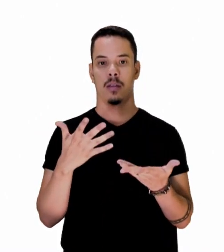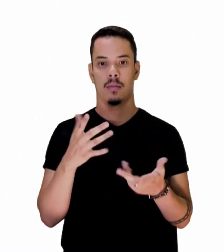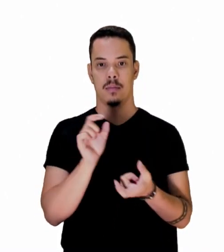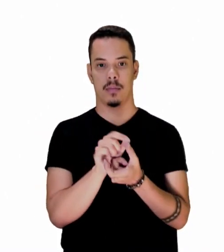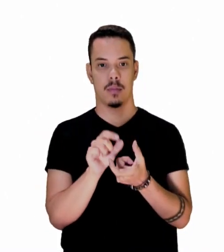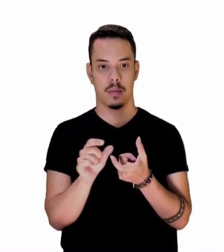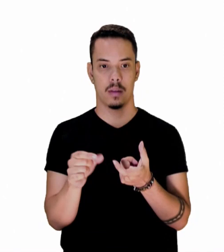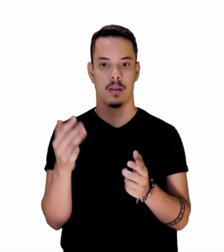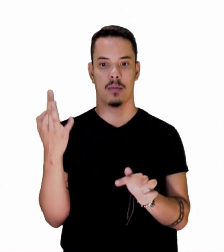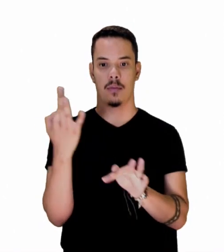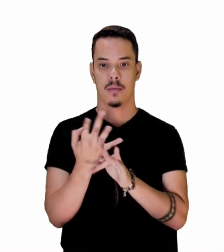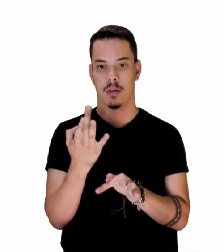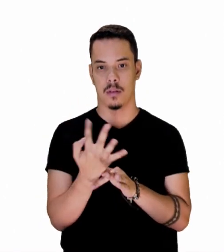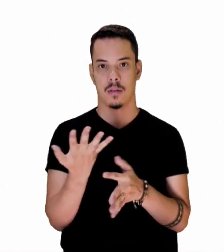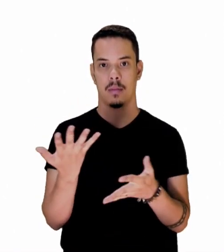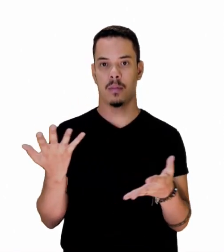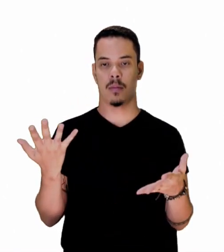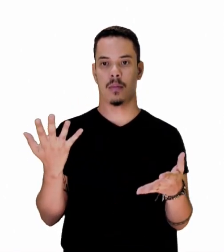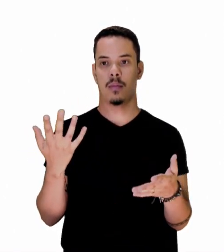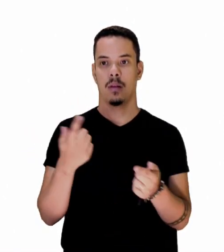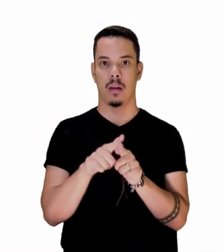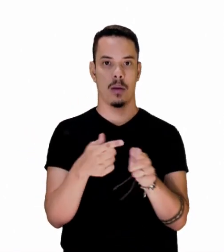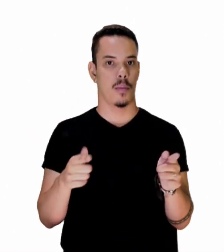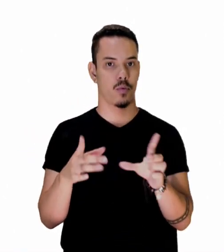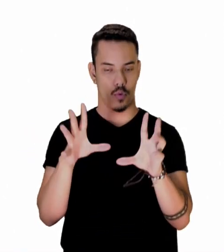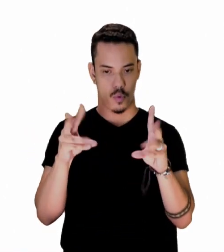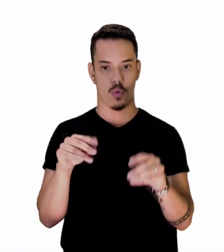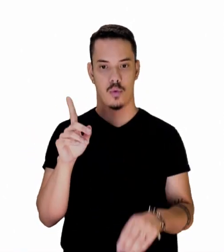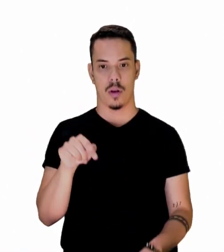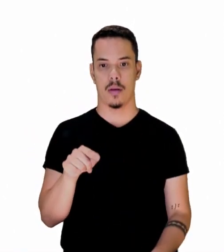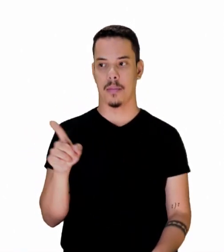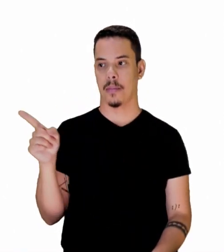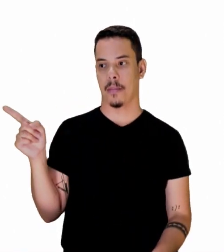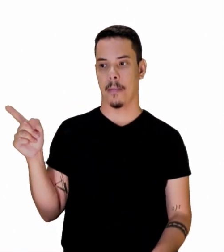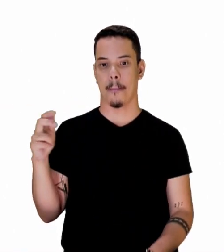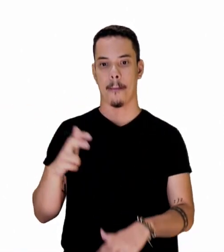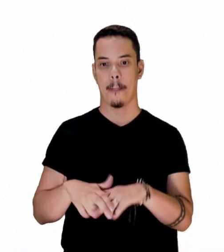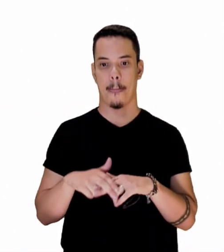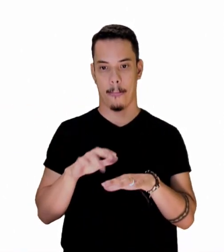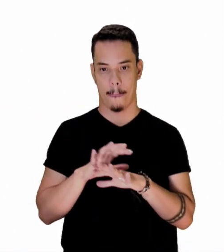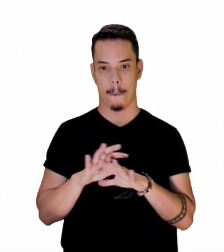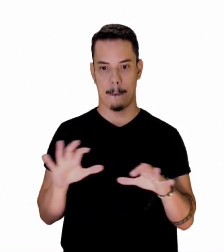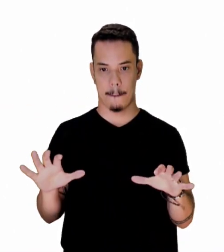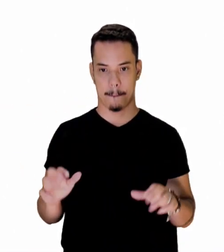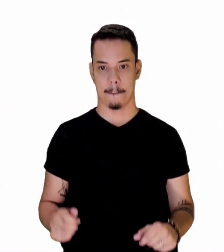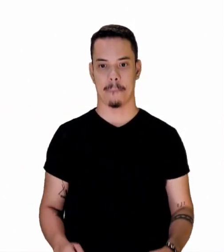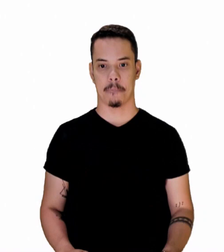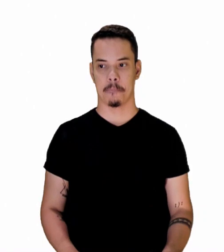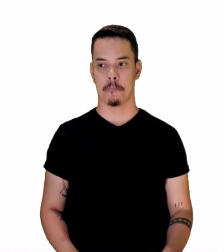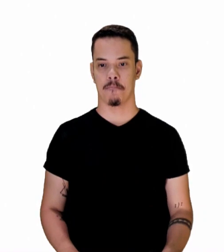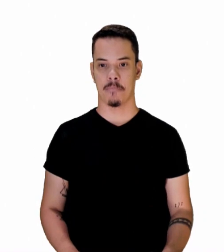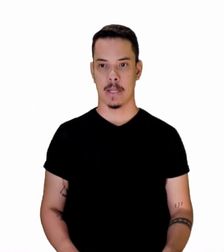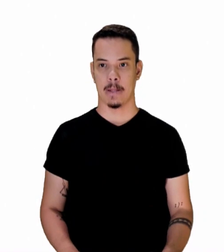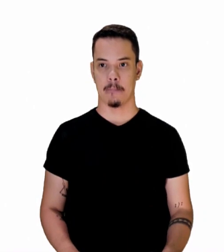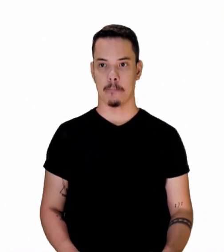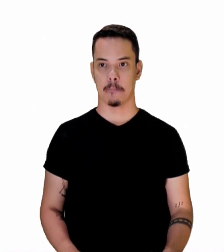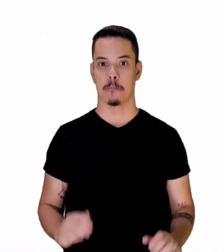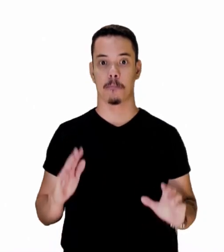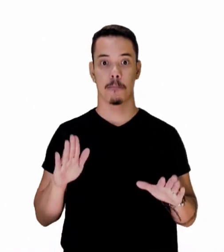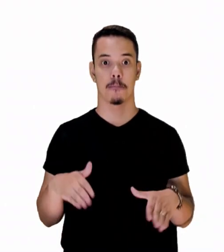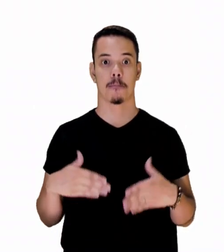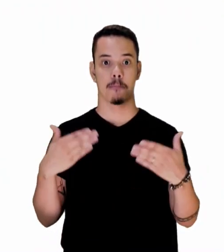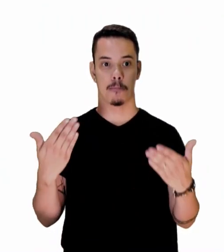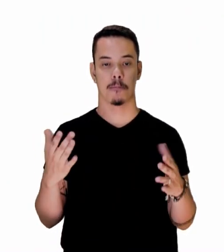física, gramática, então todas são paroxítono, então levarão acento. Belezinha? Quais são os